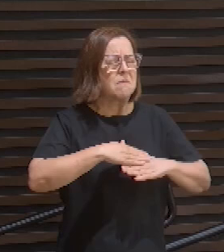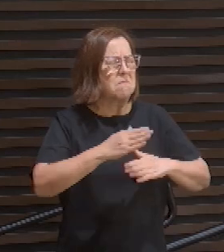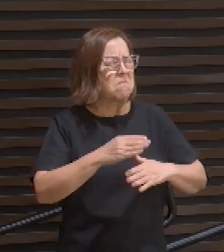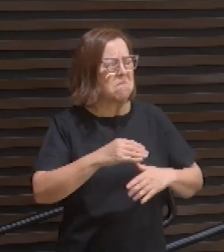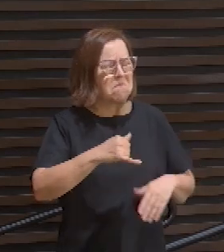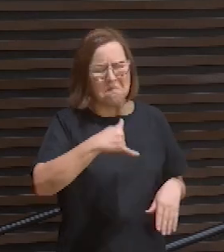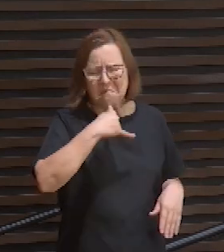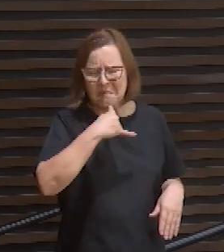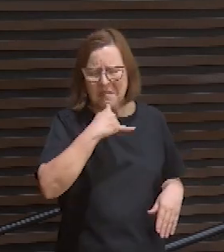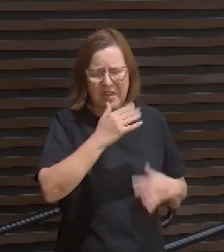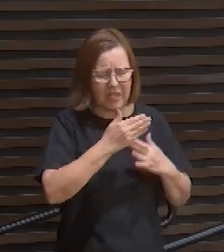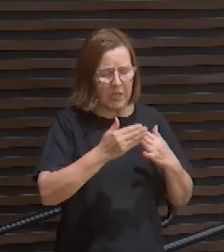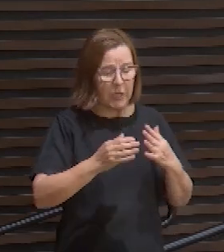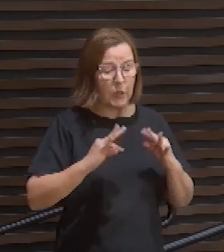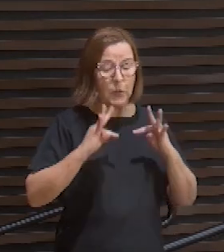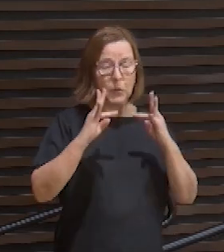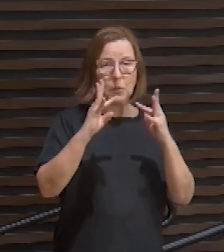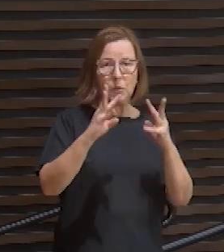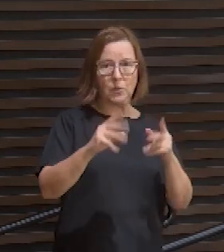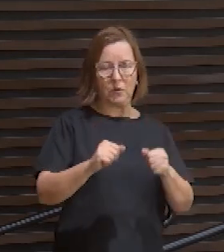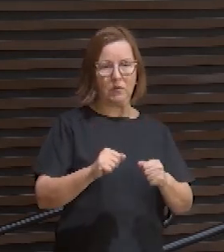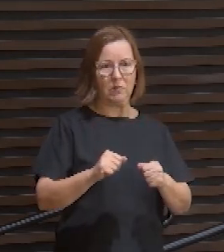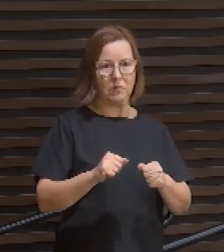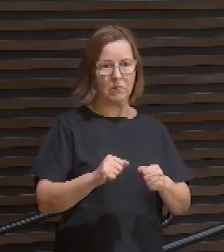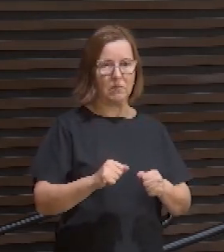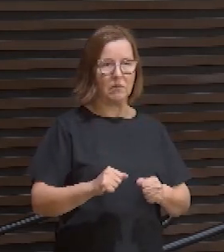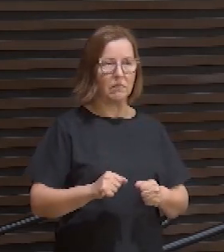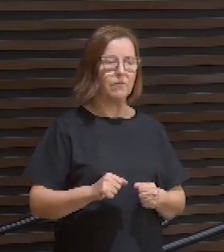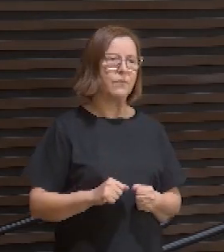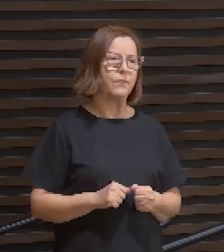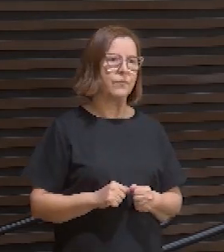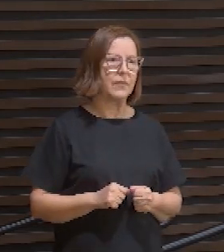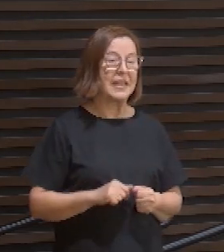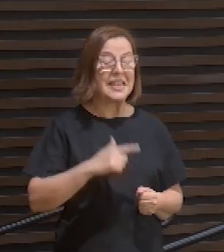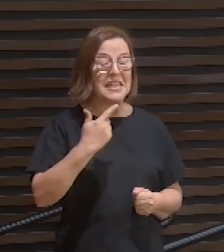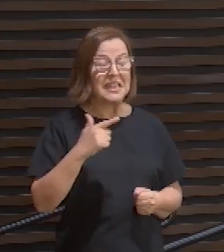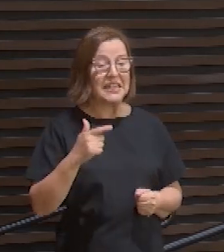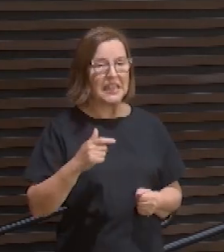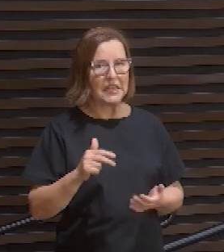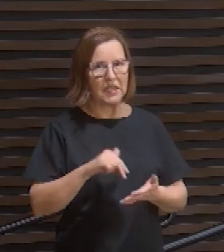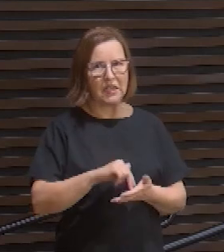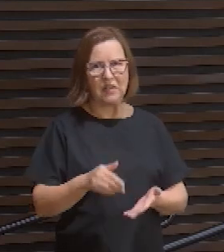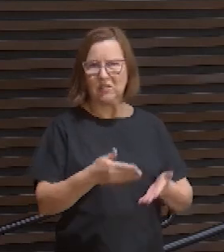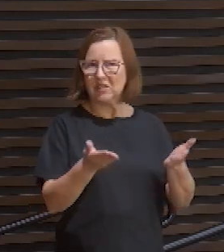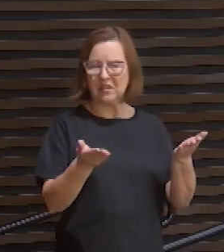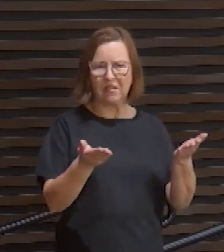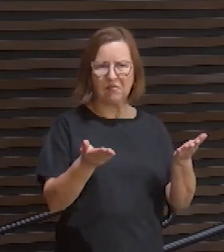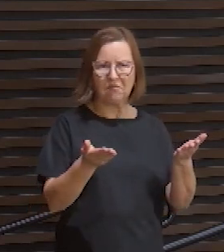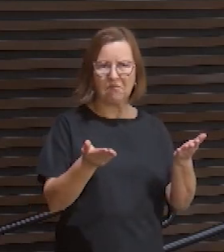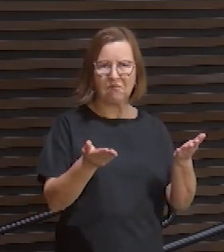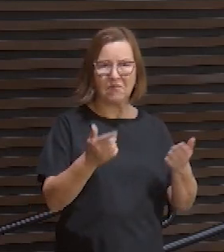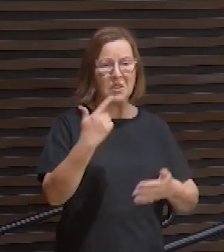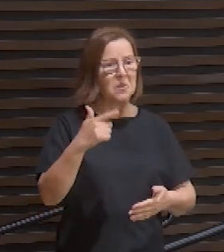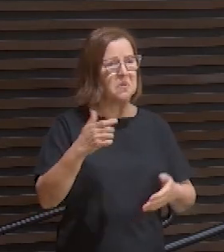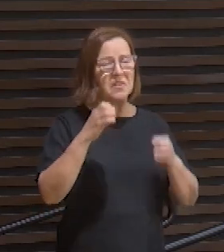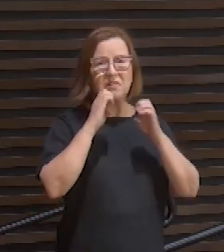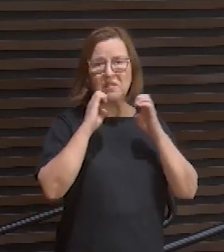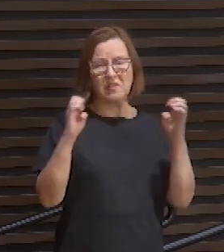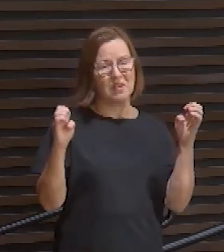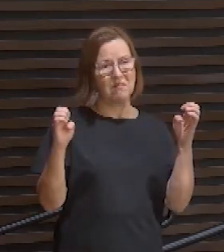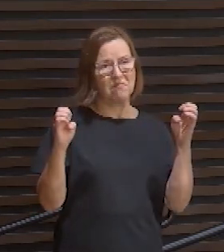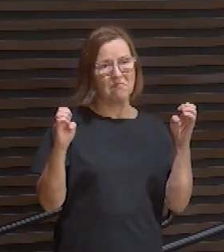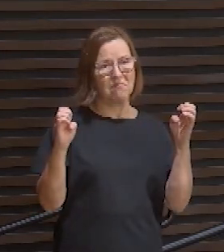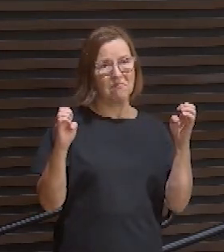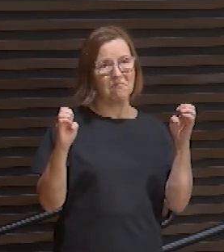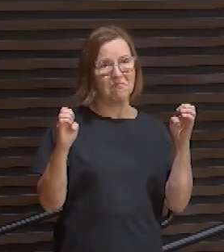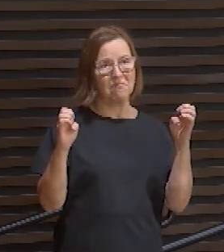os homens. Em outras palavras, sem a ressurreição, querida igreja, não há evangelho. O evangelho